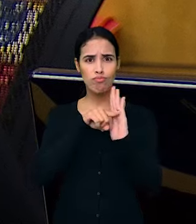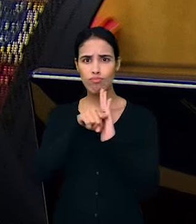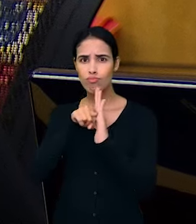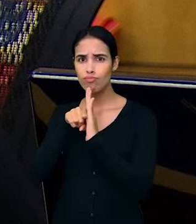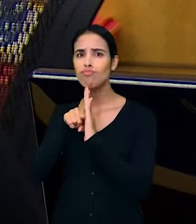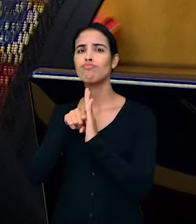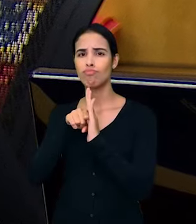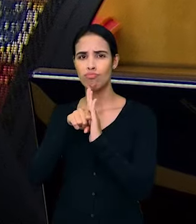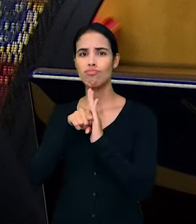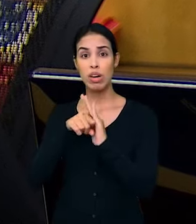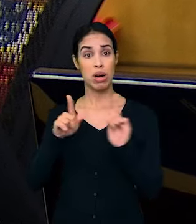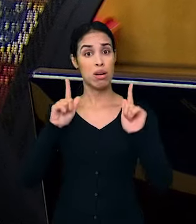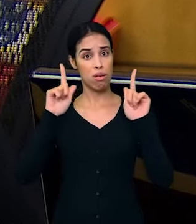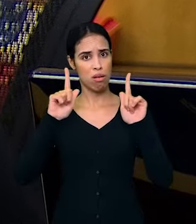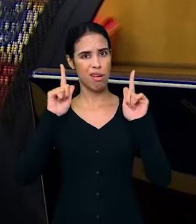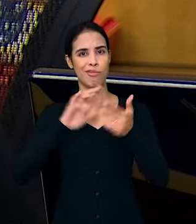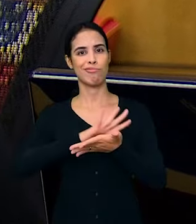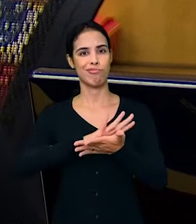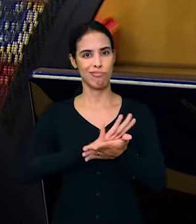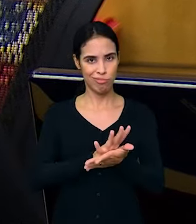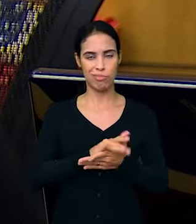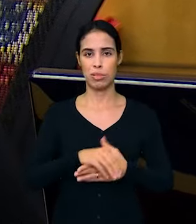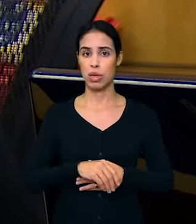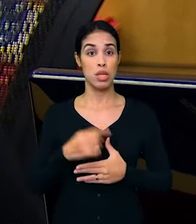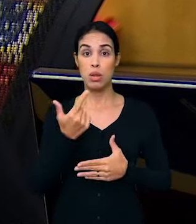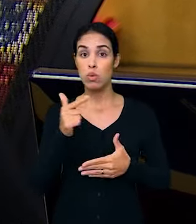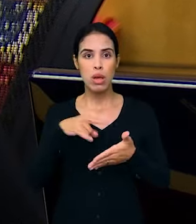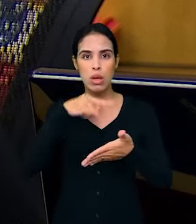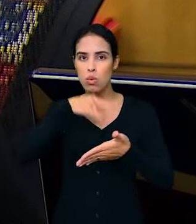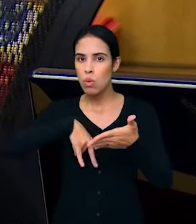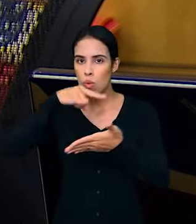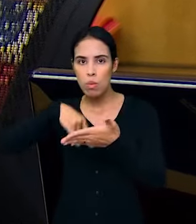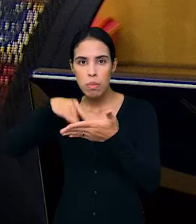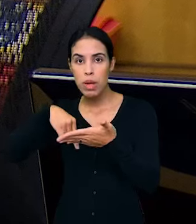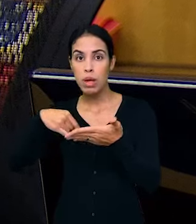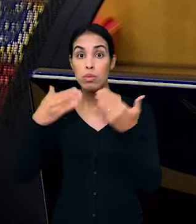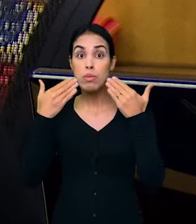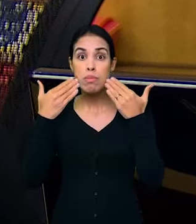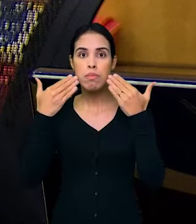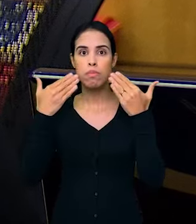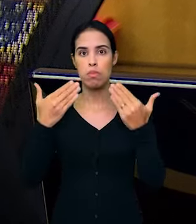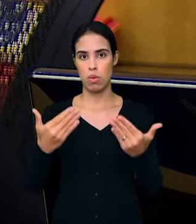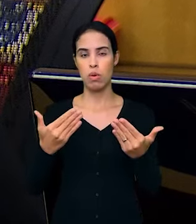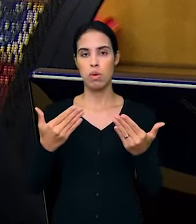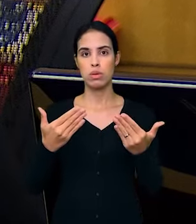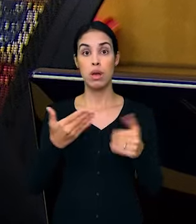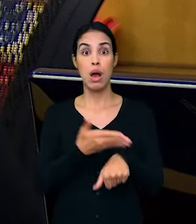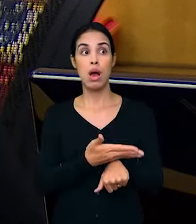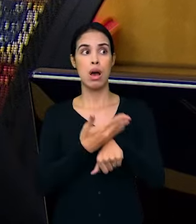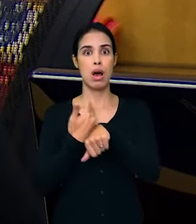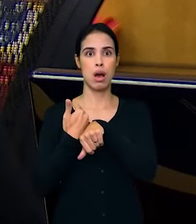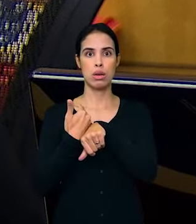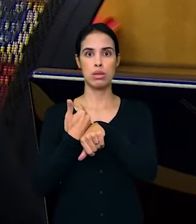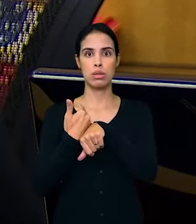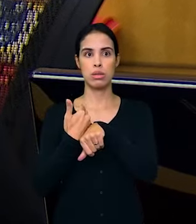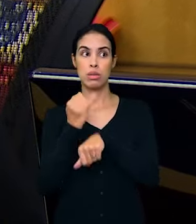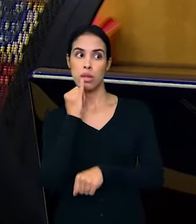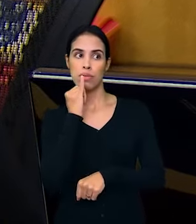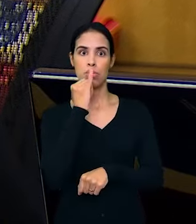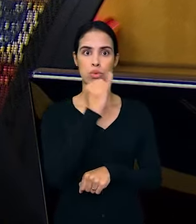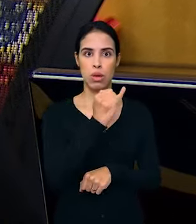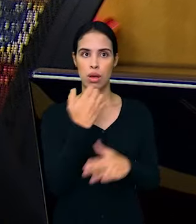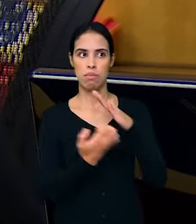considerou a greve abusiva, já que não há qualquer documento nos autos que comprove, diz o parecer, a comunicação